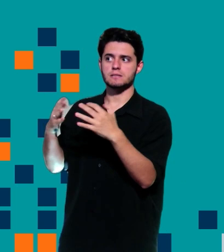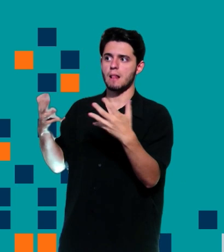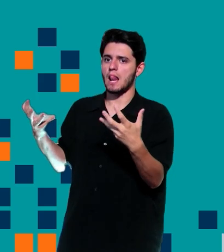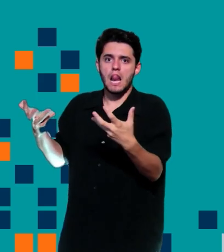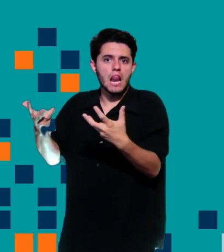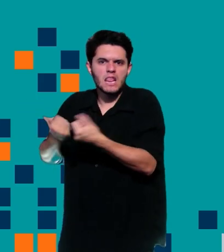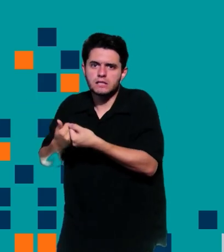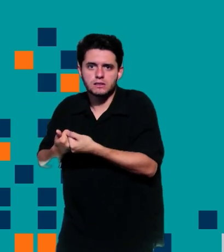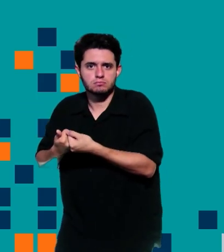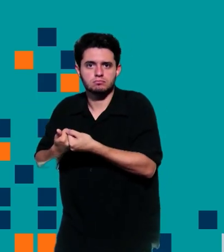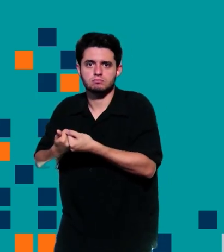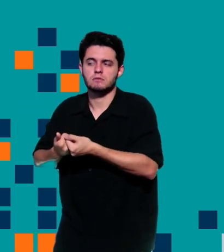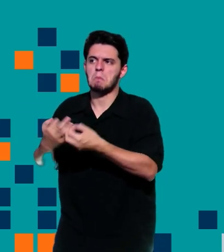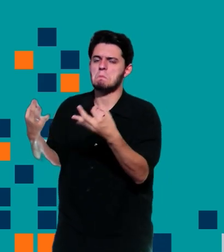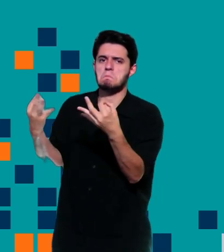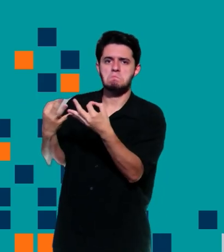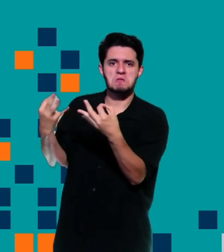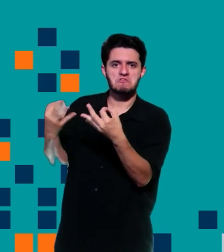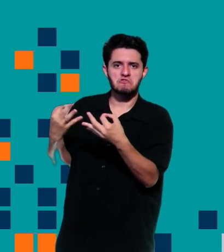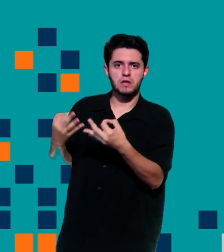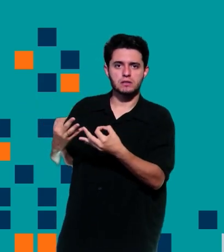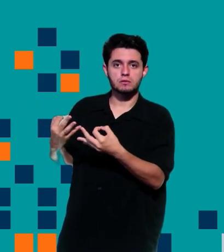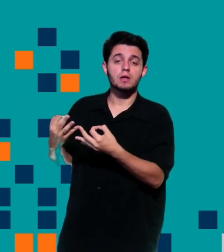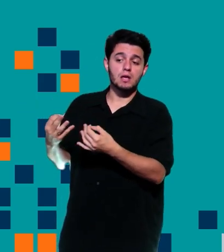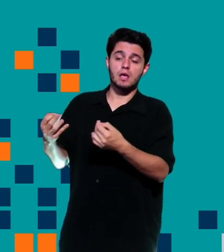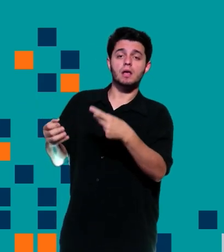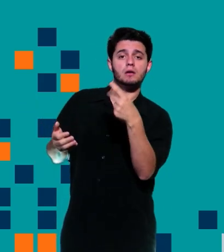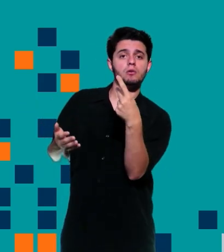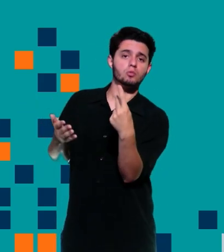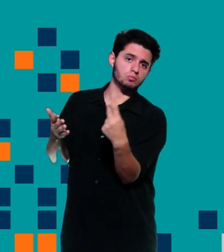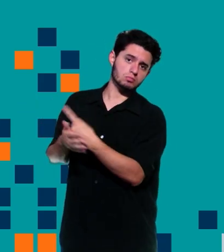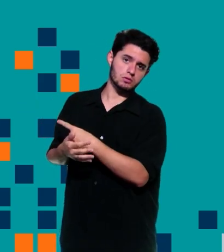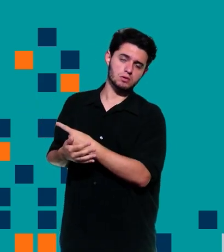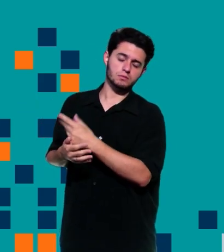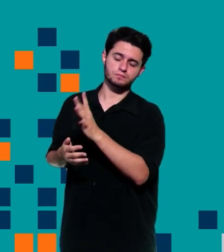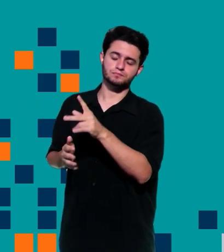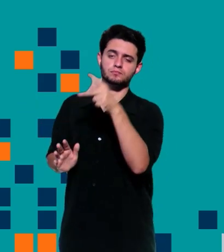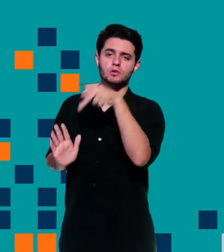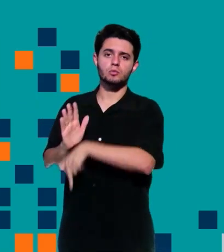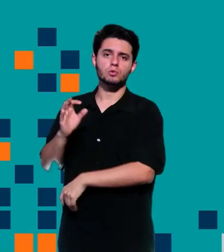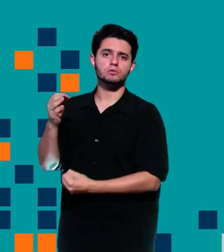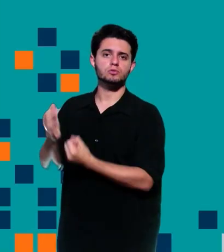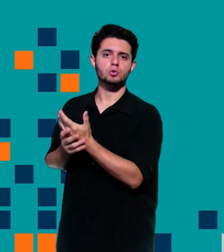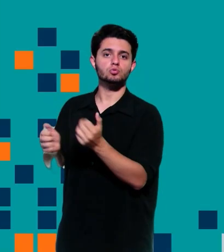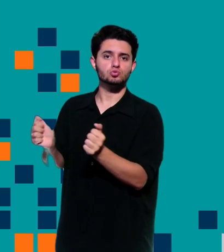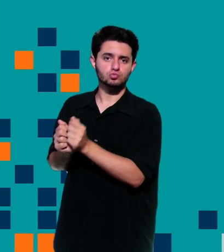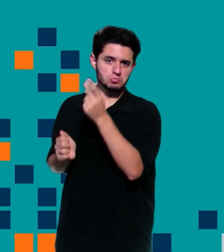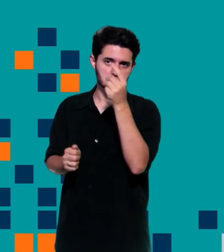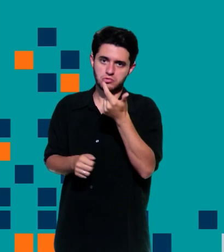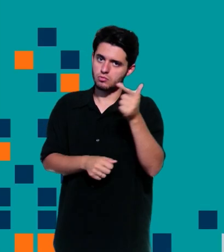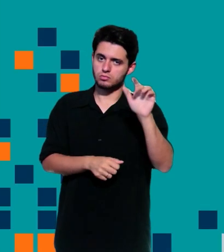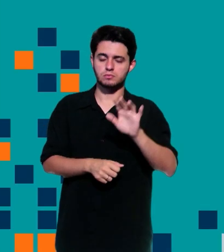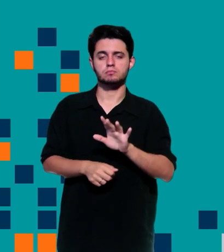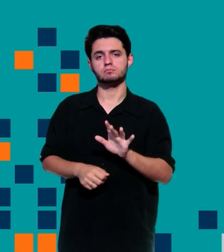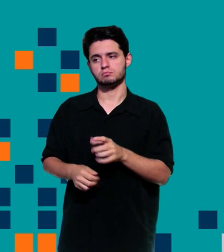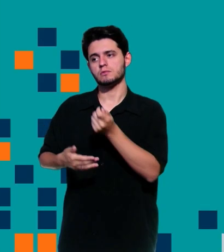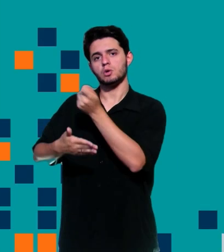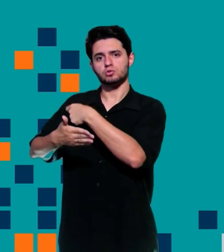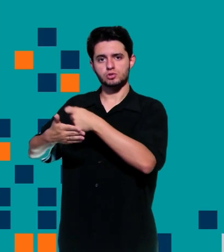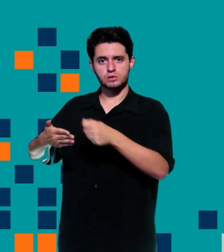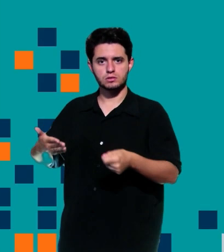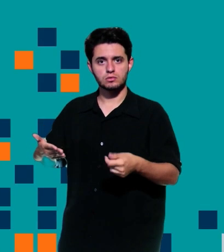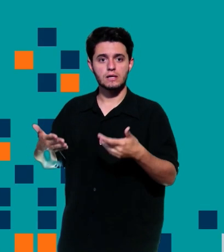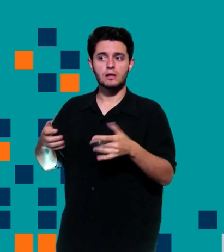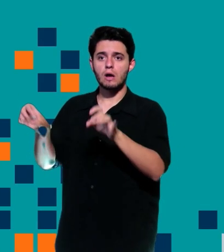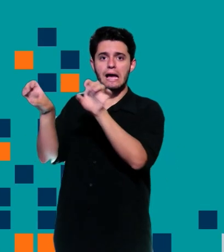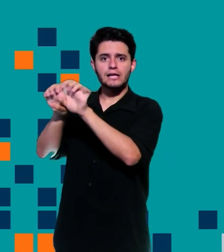com o cara da obra, essa treliça metálica com vergalhão. Então, é uma estrutura muito, muito, muito leve,